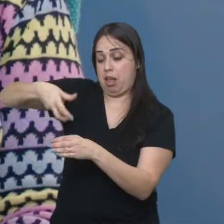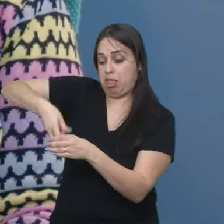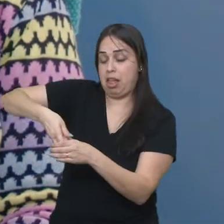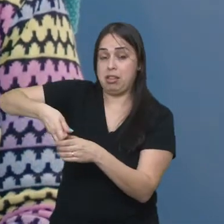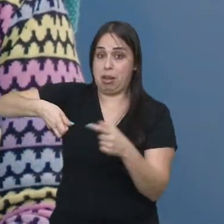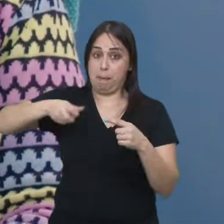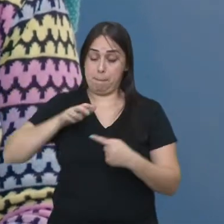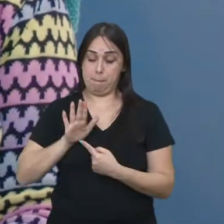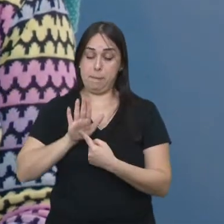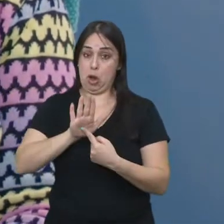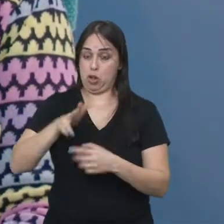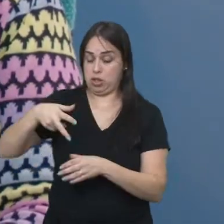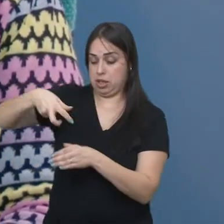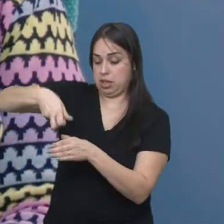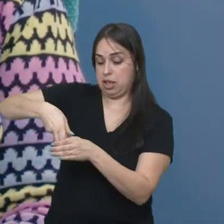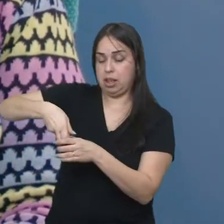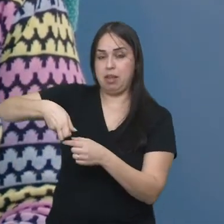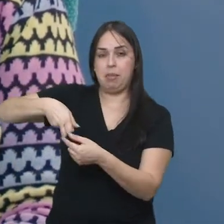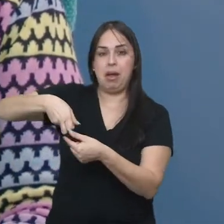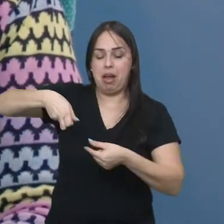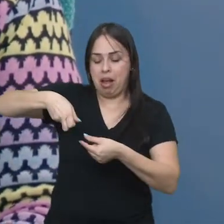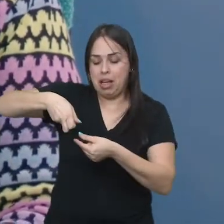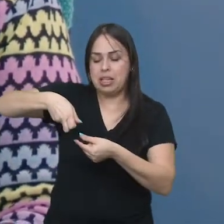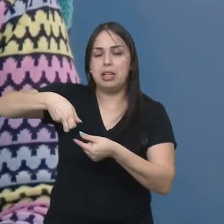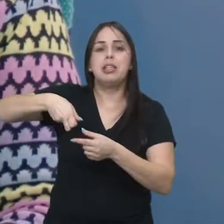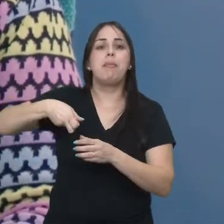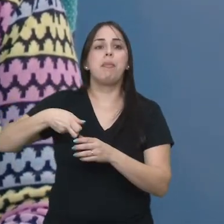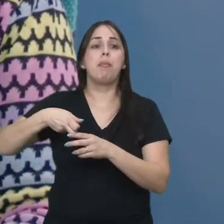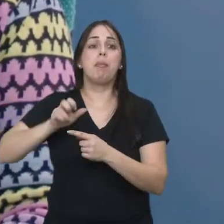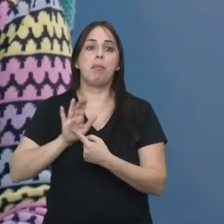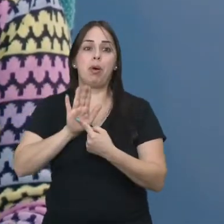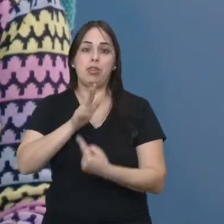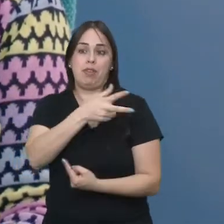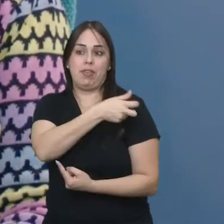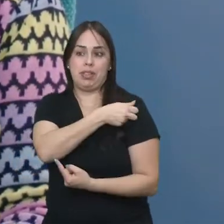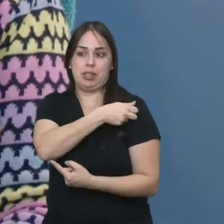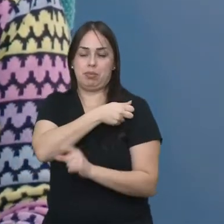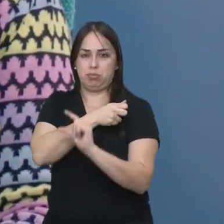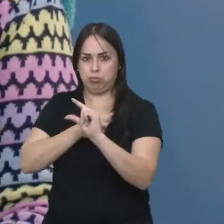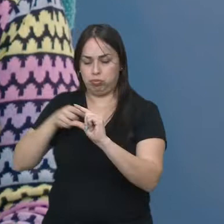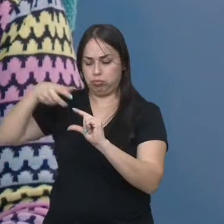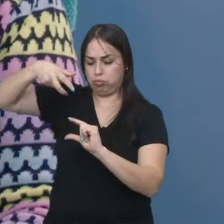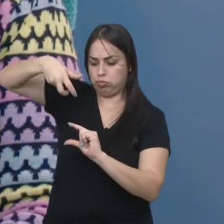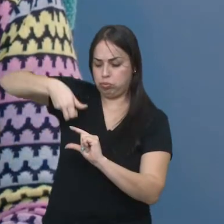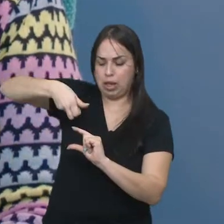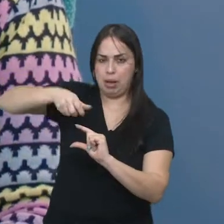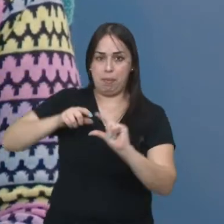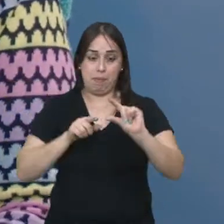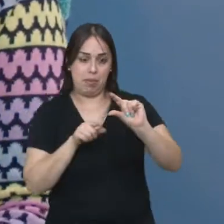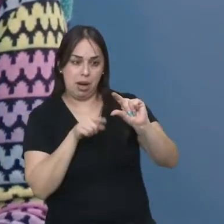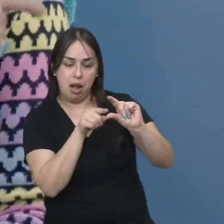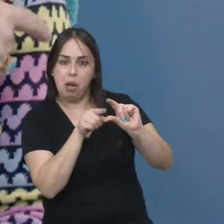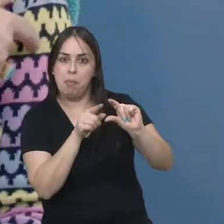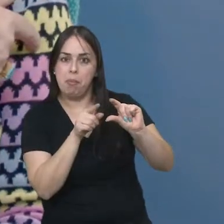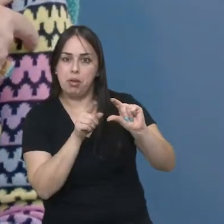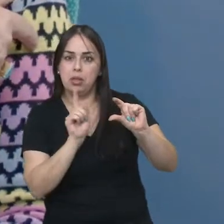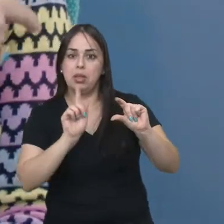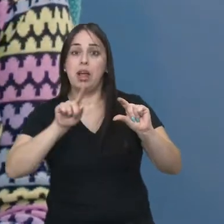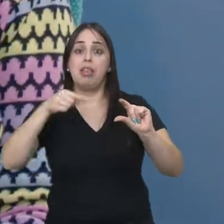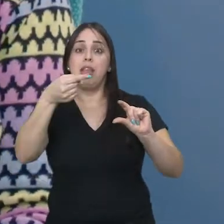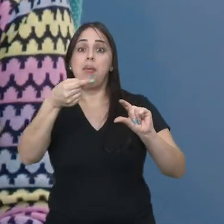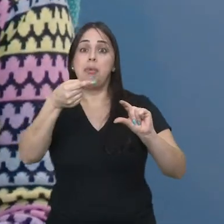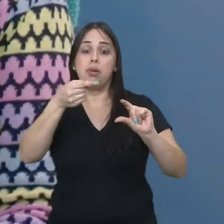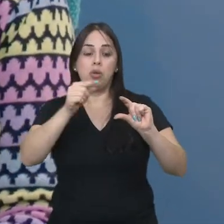cliente, você mostra o lote e o prazo de validade, e você mostra a vacina antes da aplicação, a seringa cheia, e